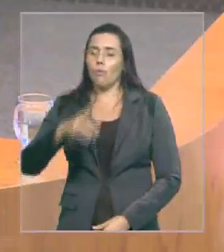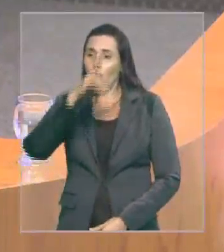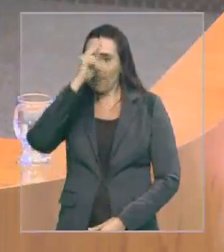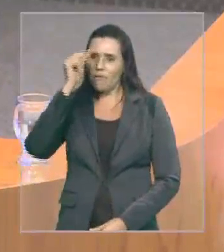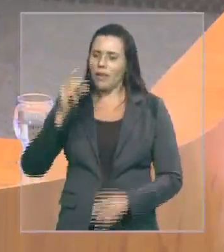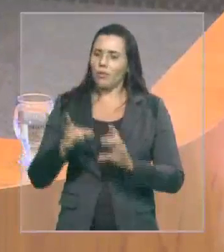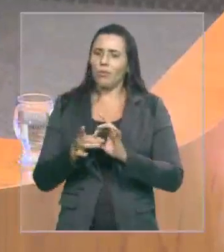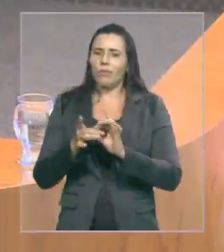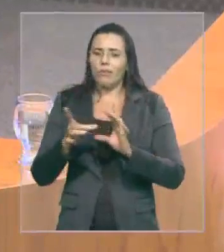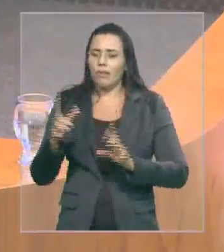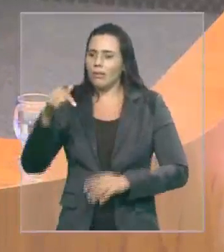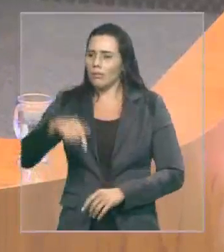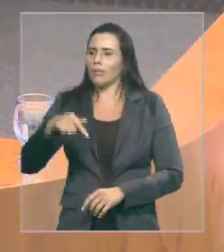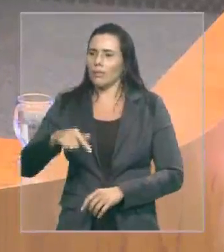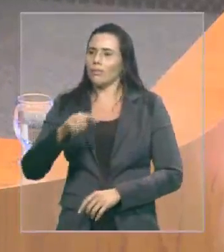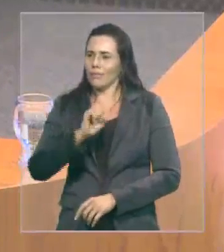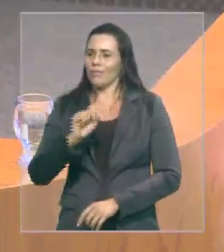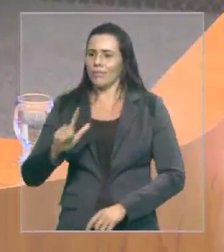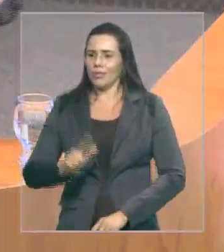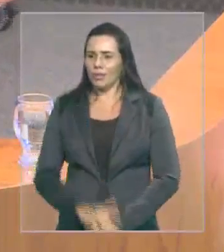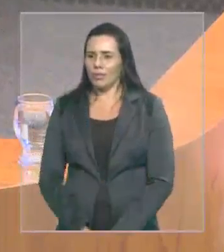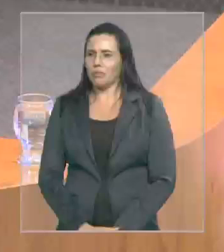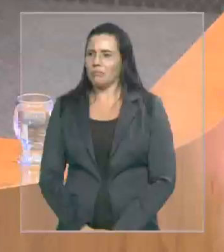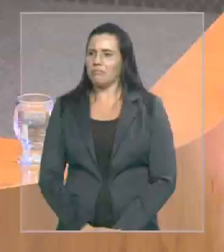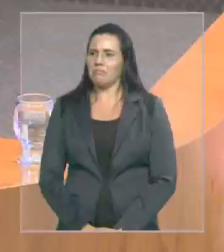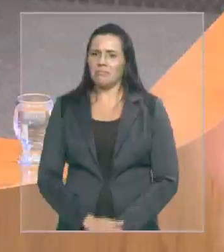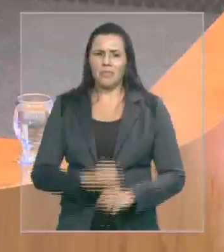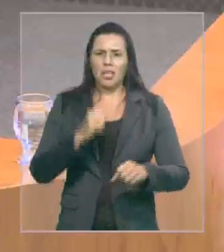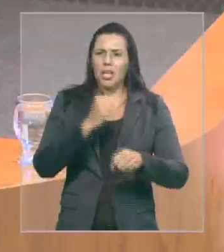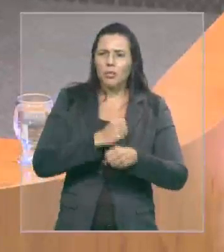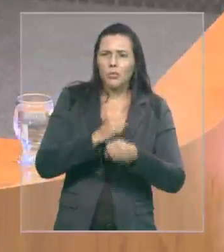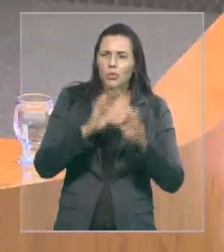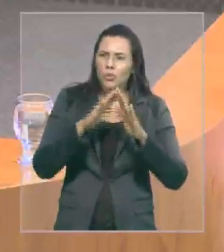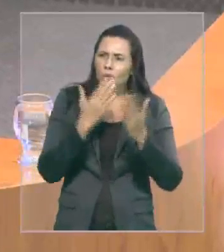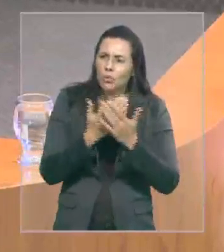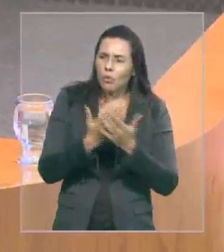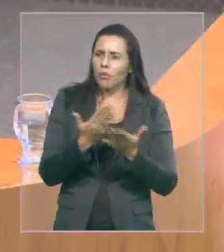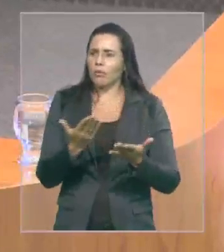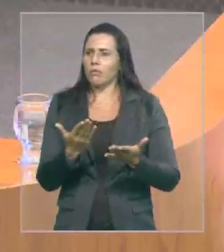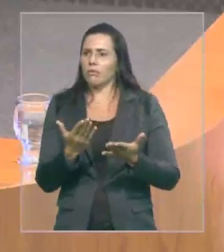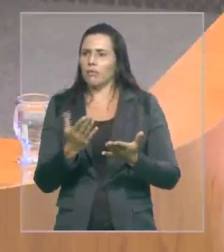construído uma creche que ele prometeu? De não reformar nenhuma escola? Abandonar as escolas?